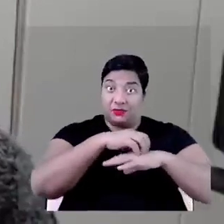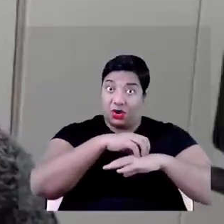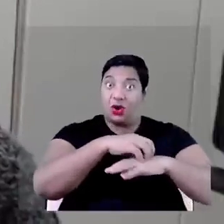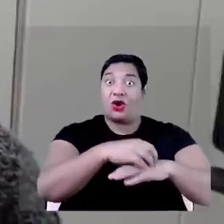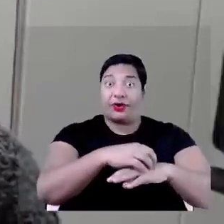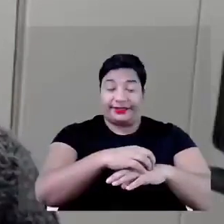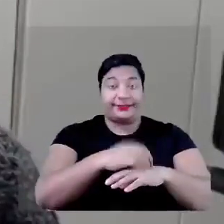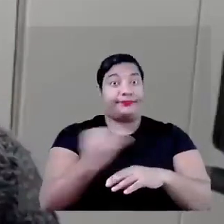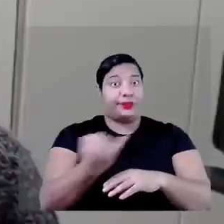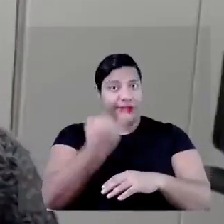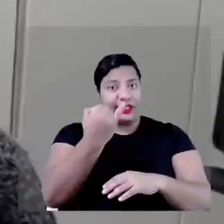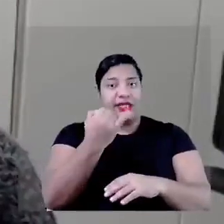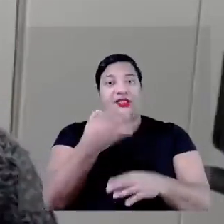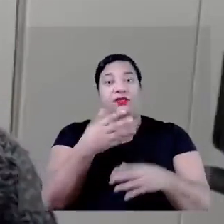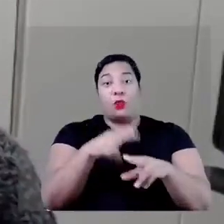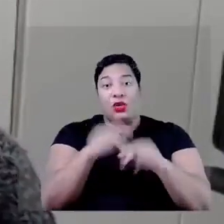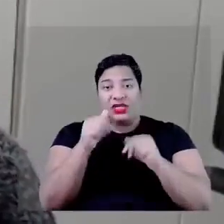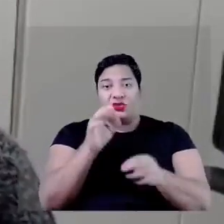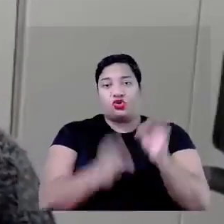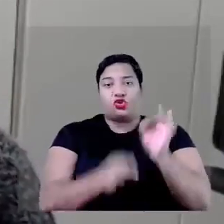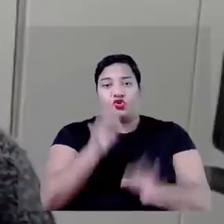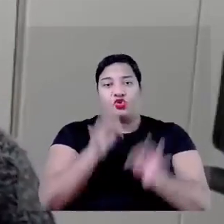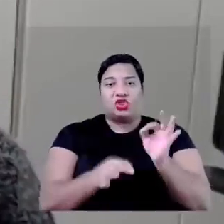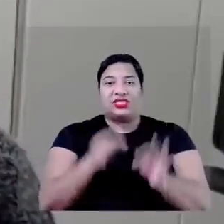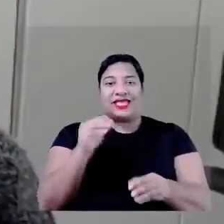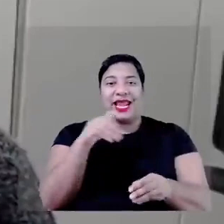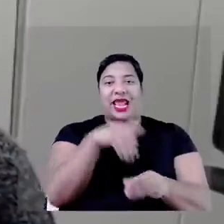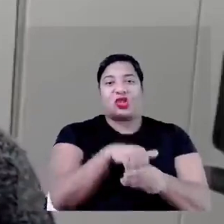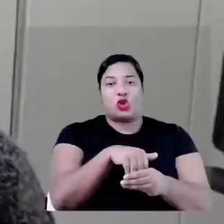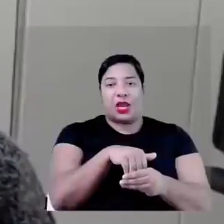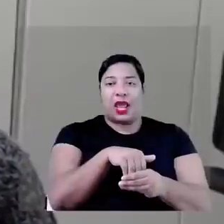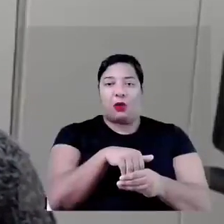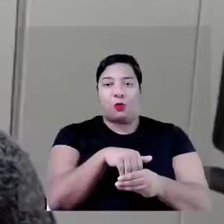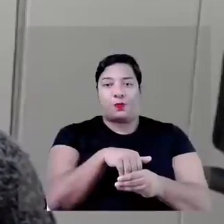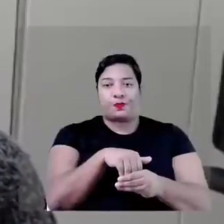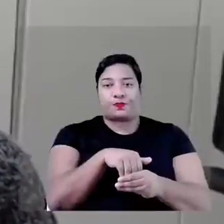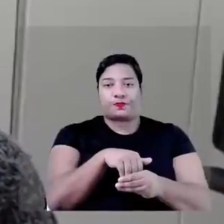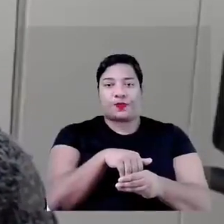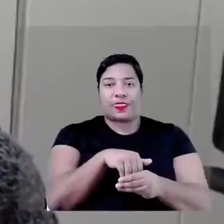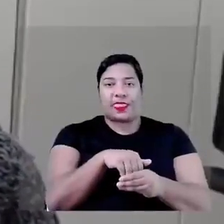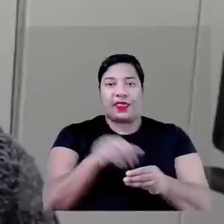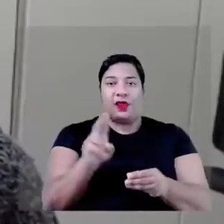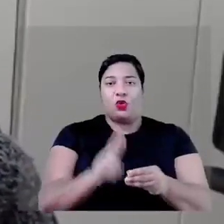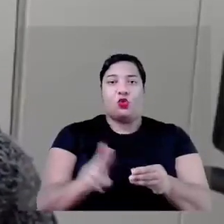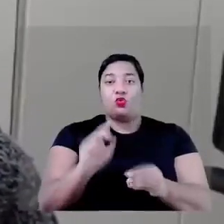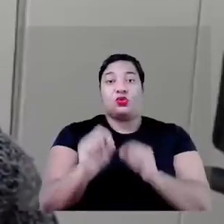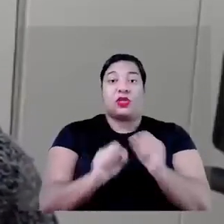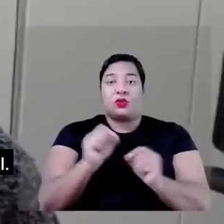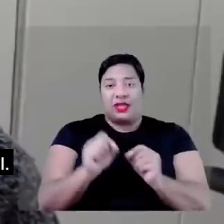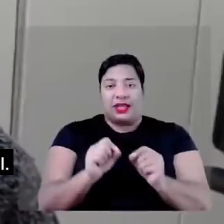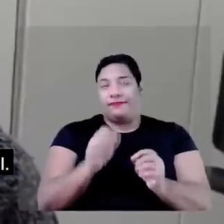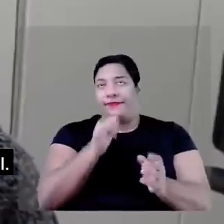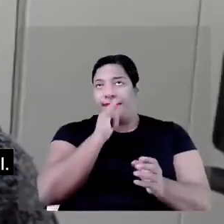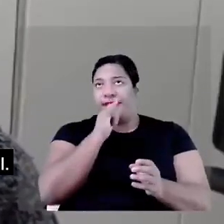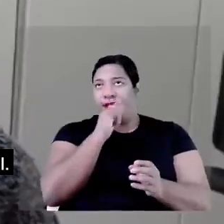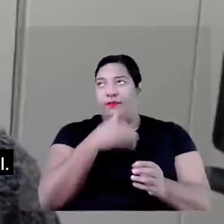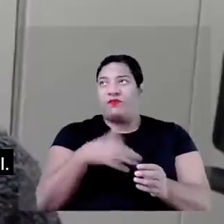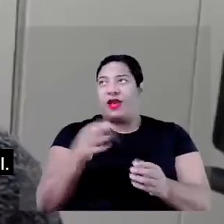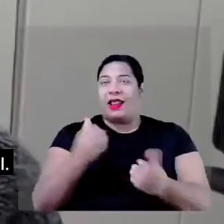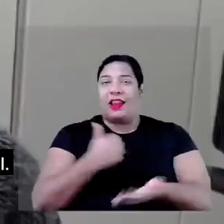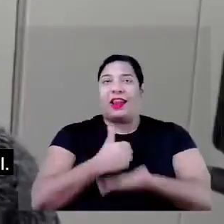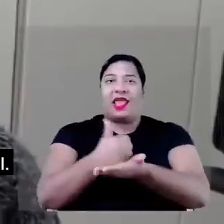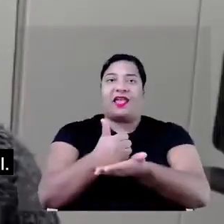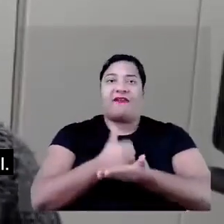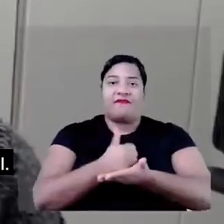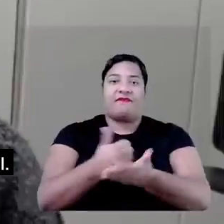Justiça Eleitoral, ela, por exemplo, né, ela utiliza muitos transportes para movimentação de equipamentos, movimentação